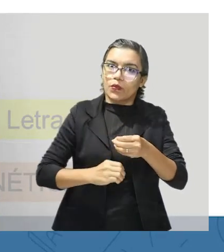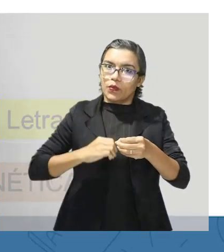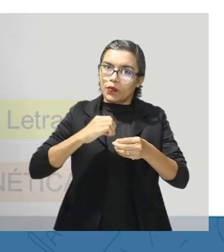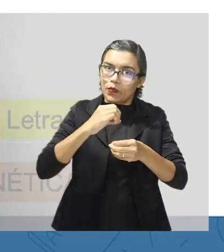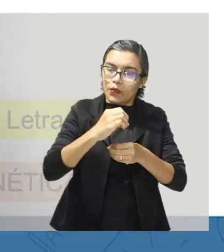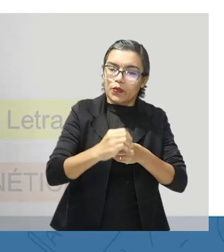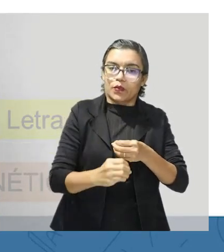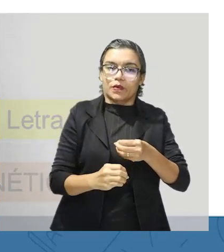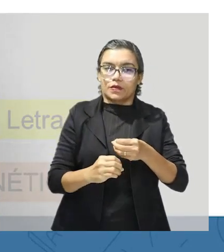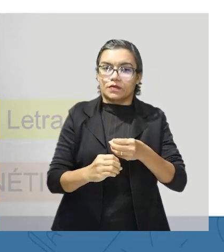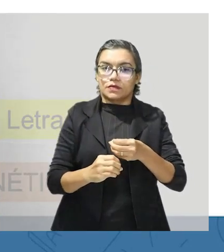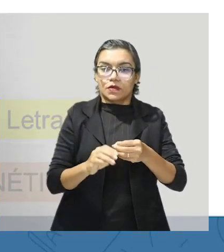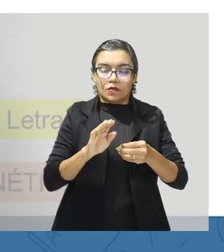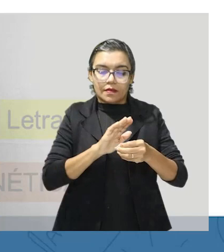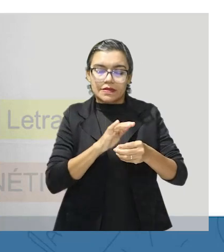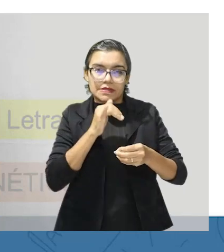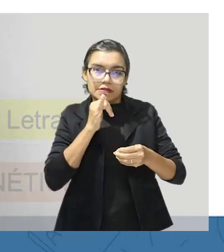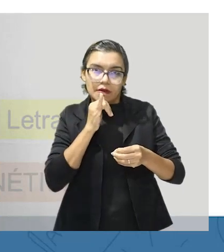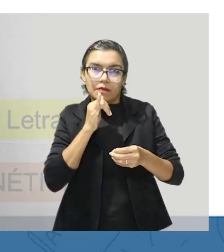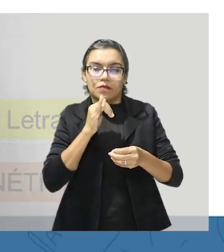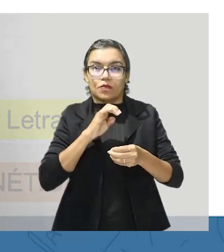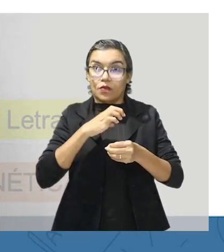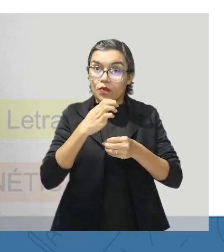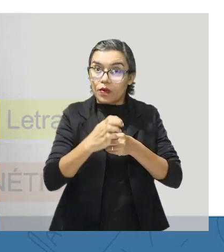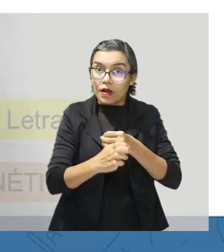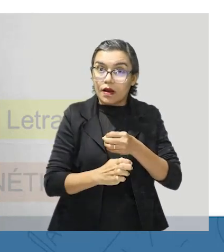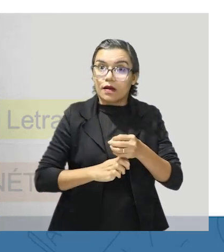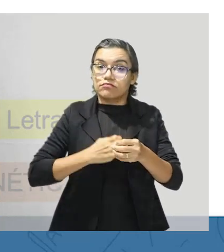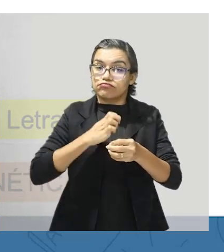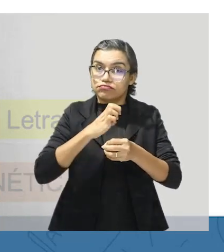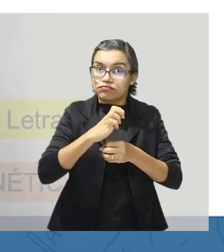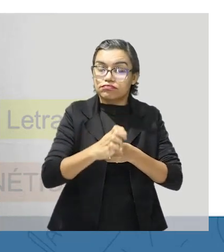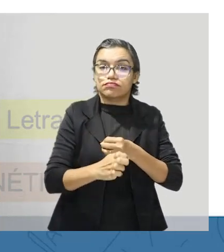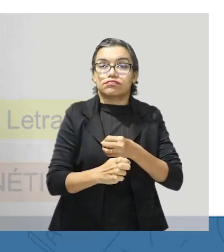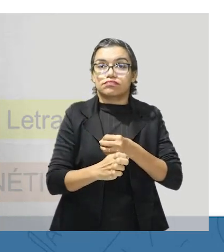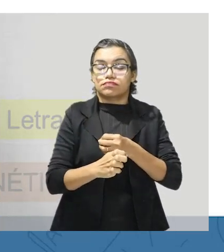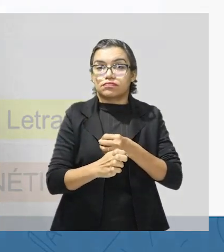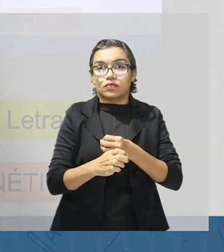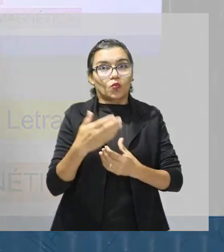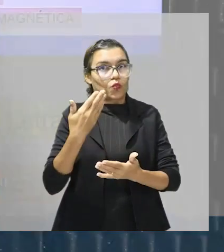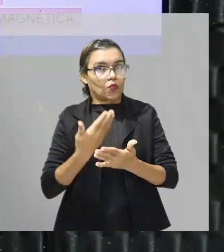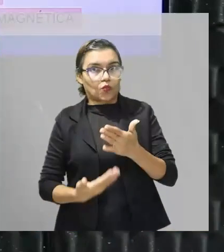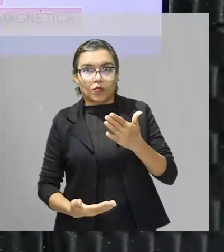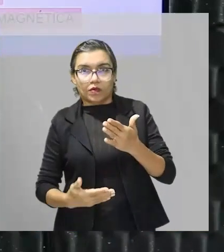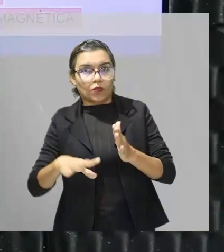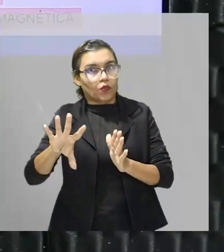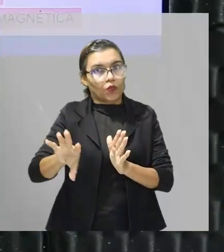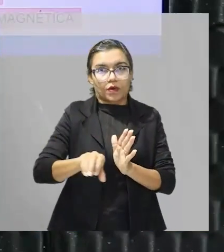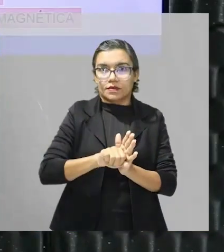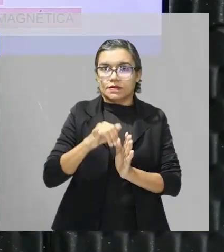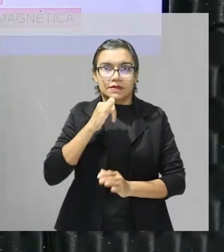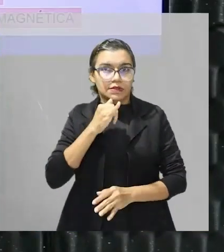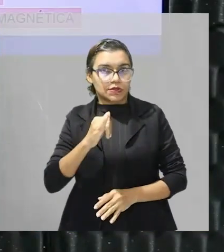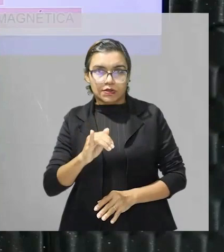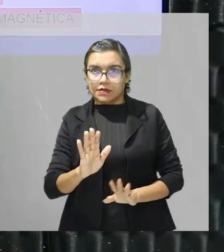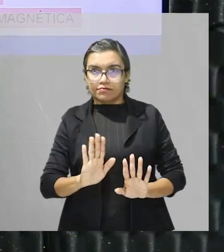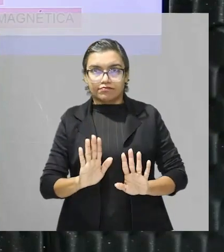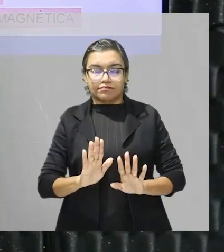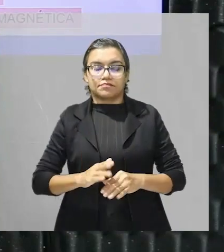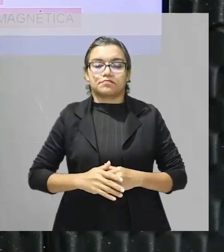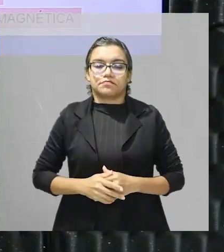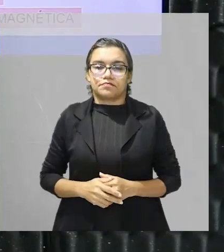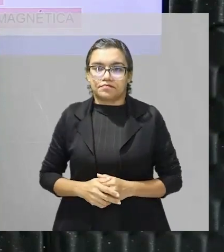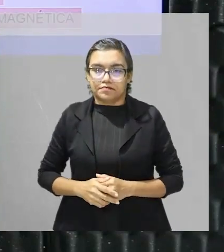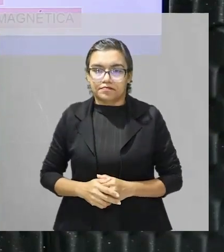dentro dessas órbitas os elétrons giram sem ganhar ou perder energia beleza